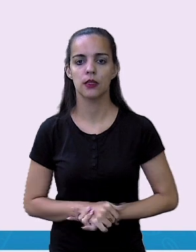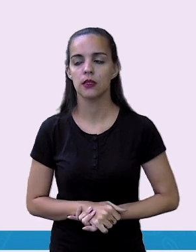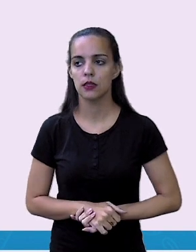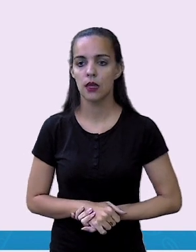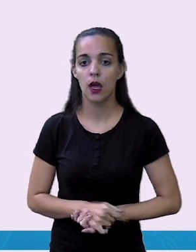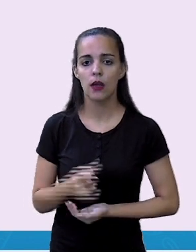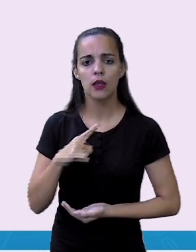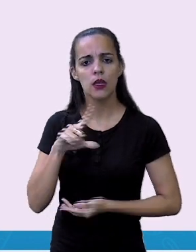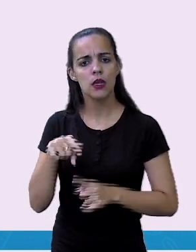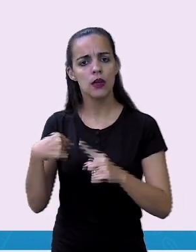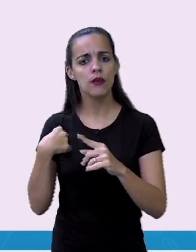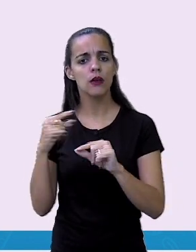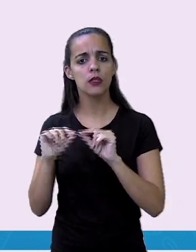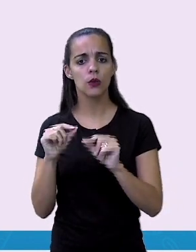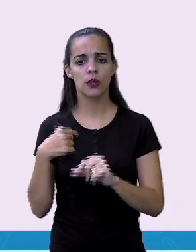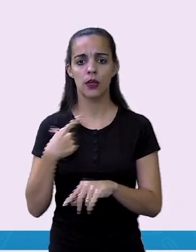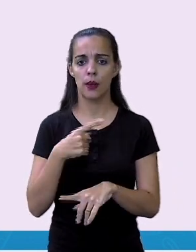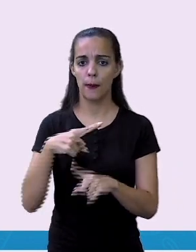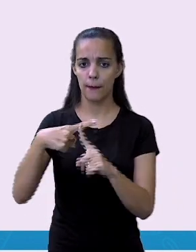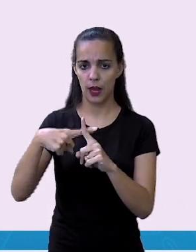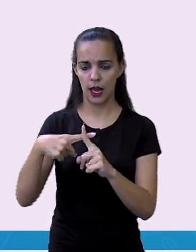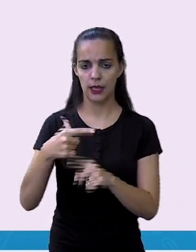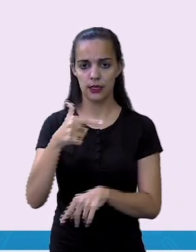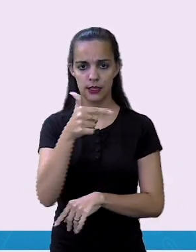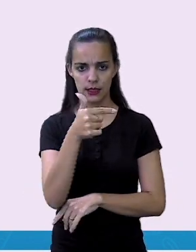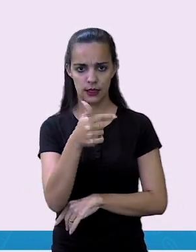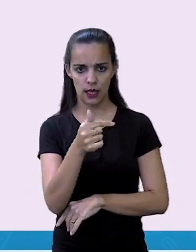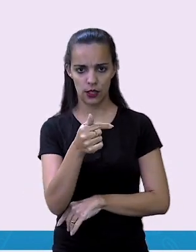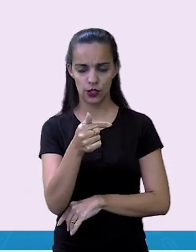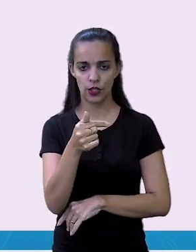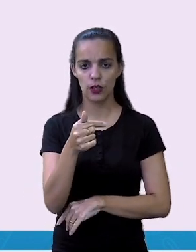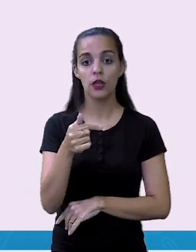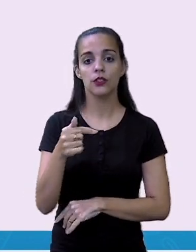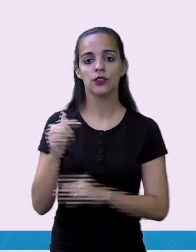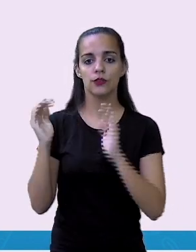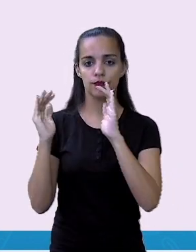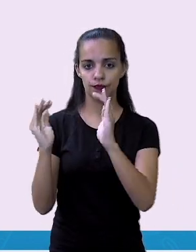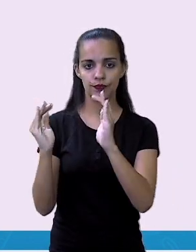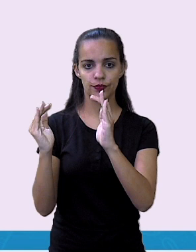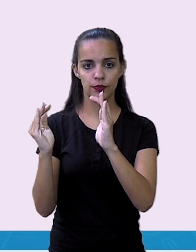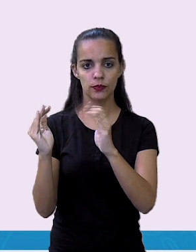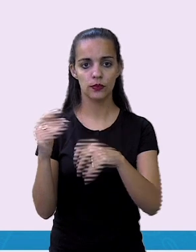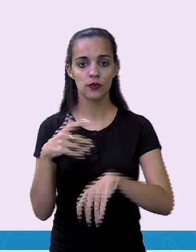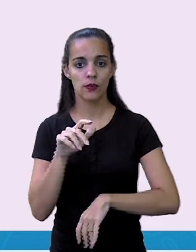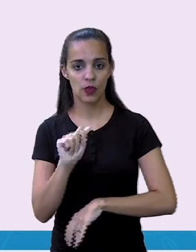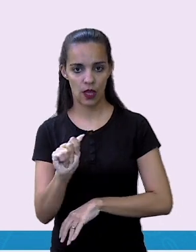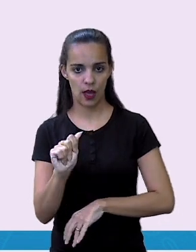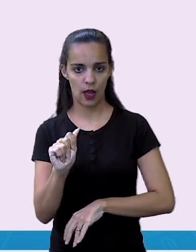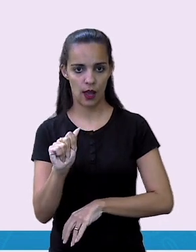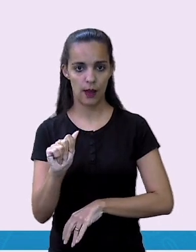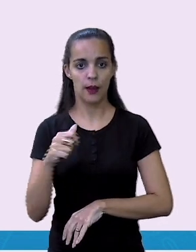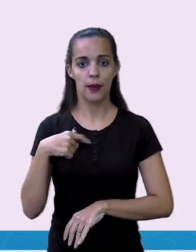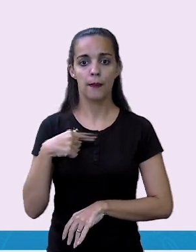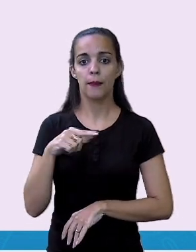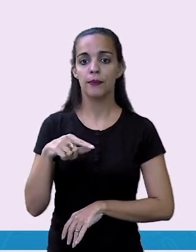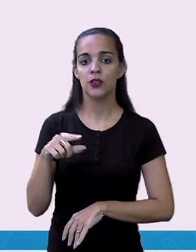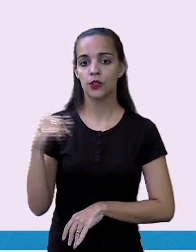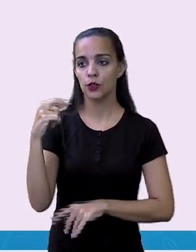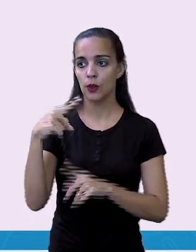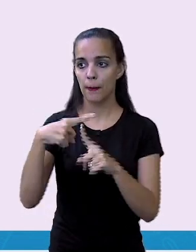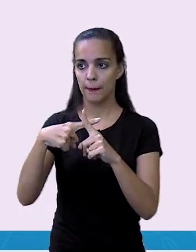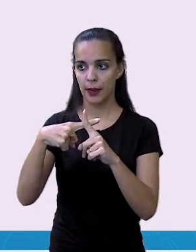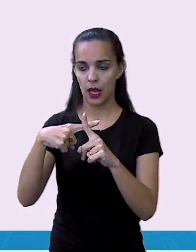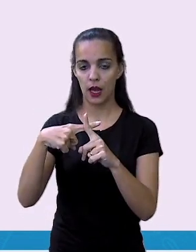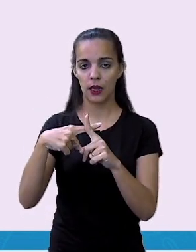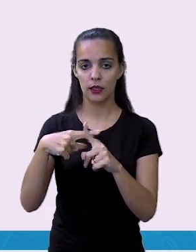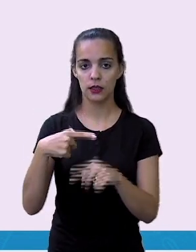e 21 é o 7. 7A dividido por 7 dá A.